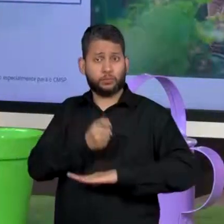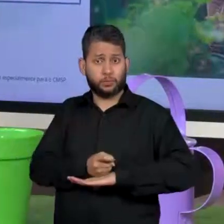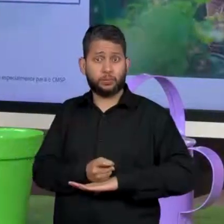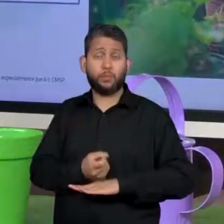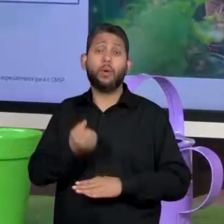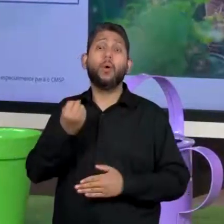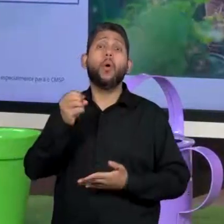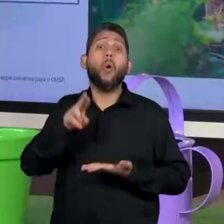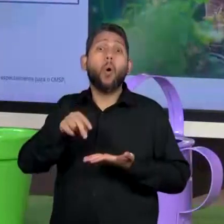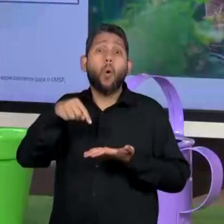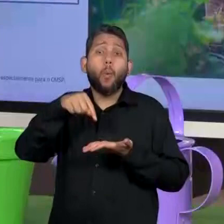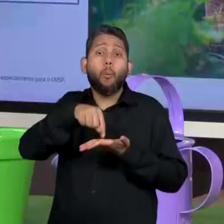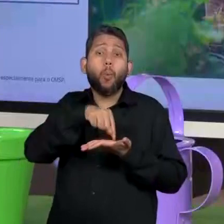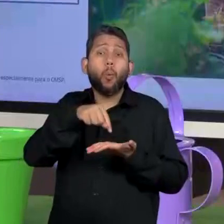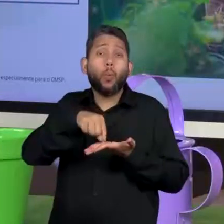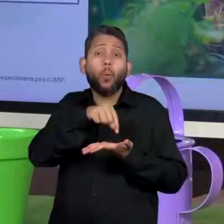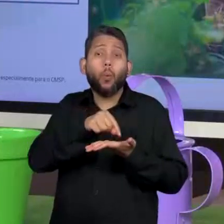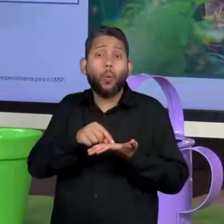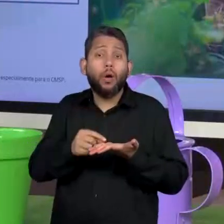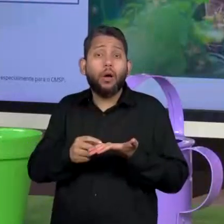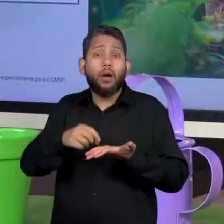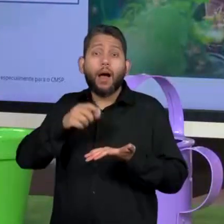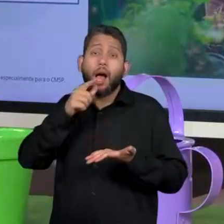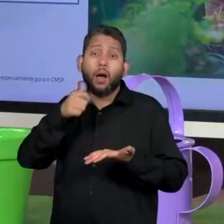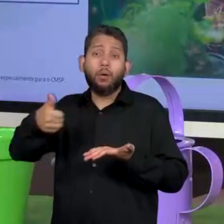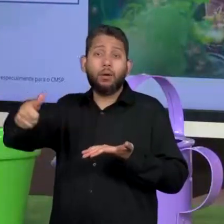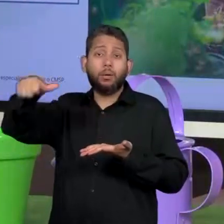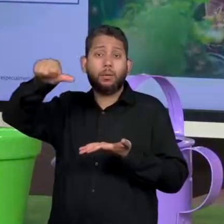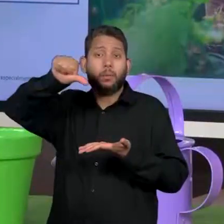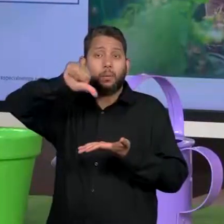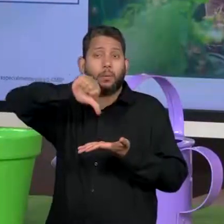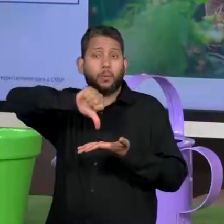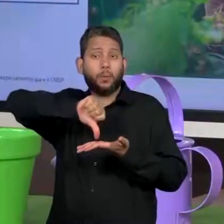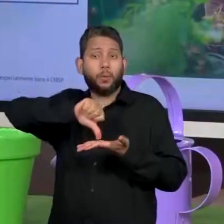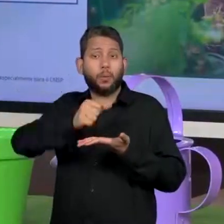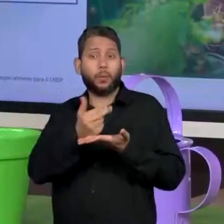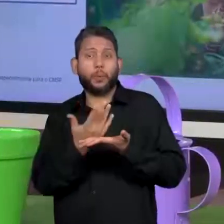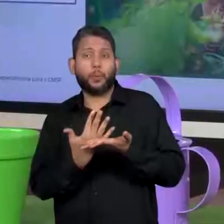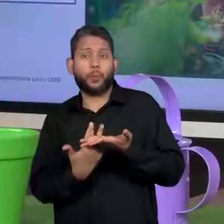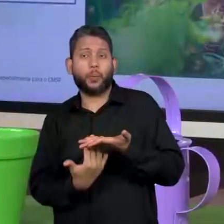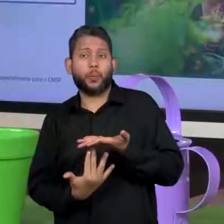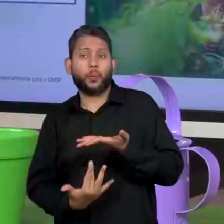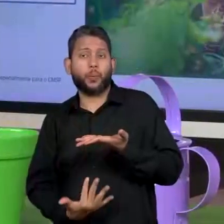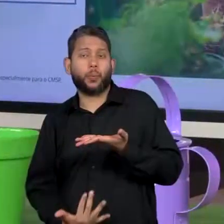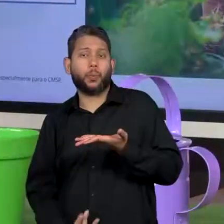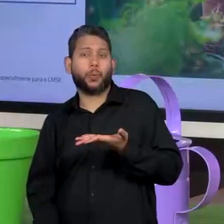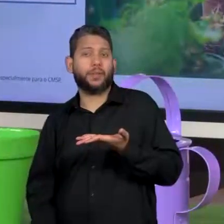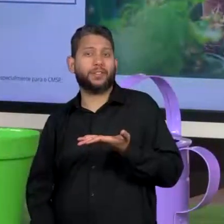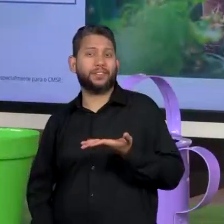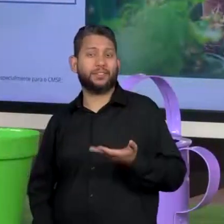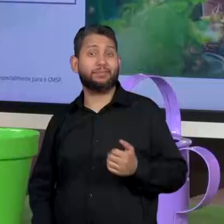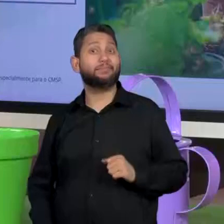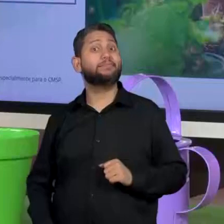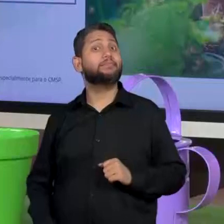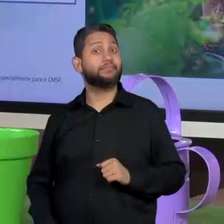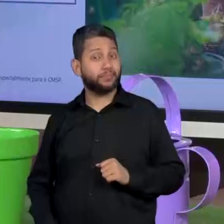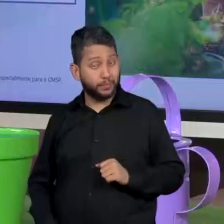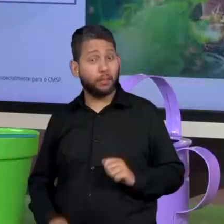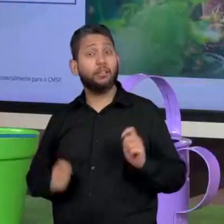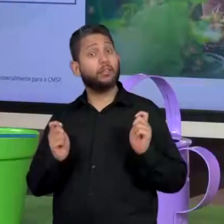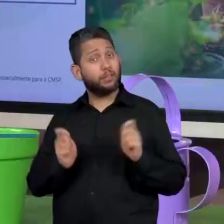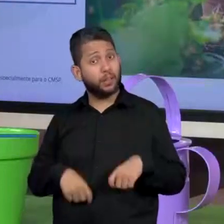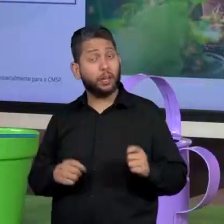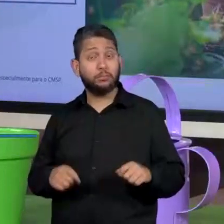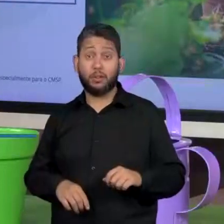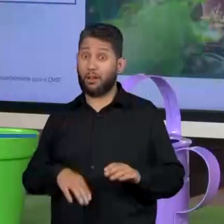quando as suas partículas estão assim mais separadinhas e fica mais espaço entre eles. A água